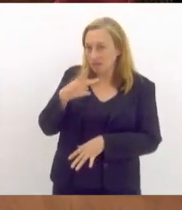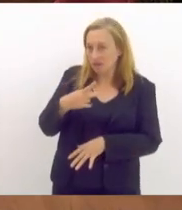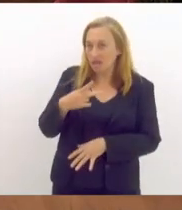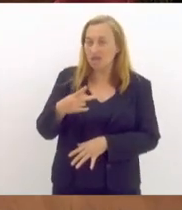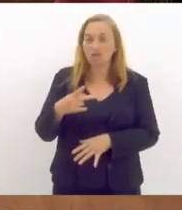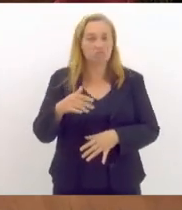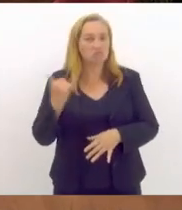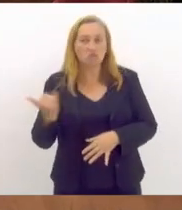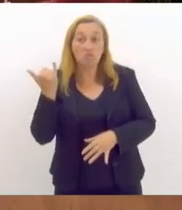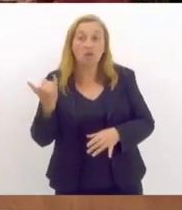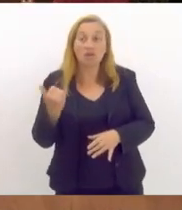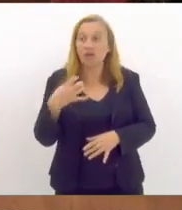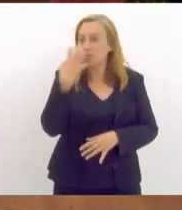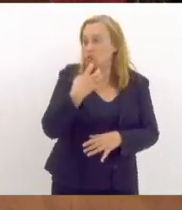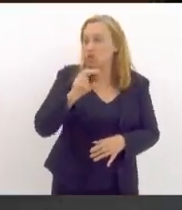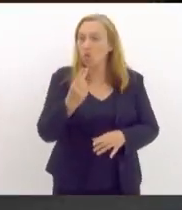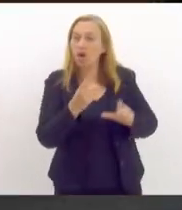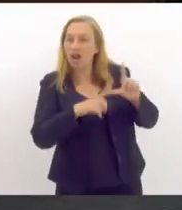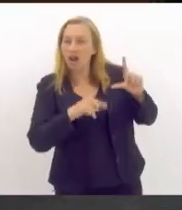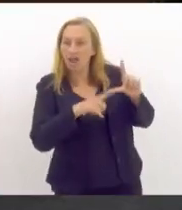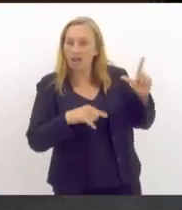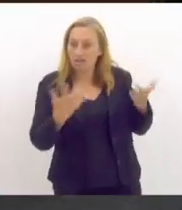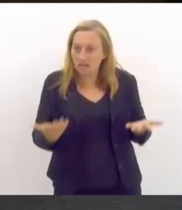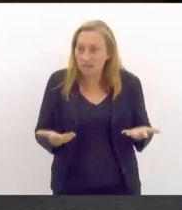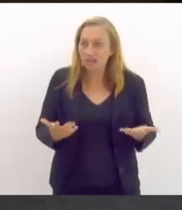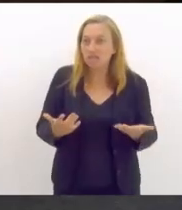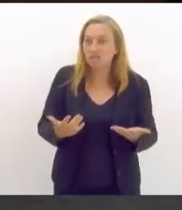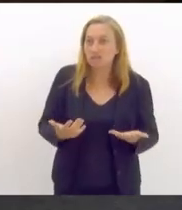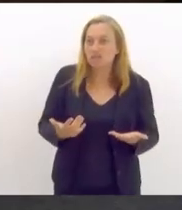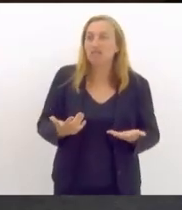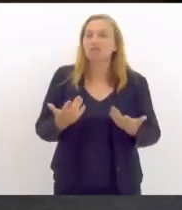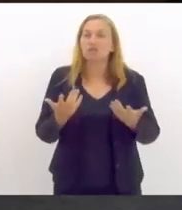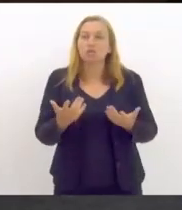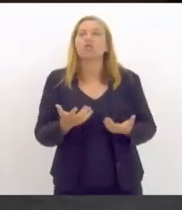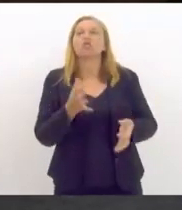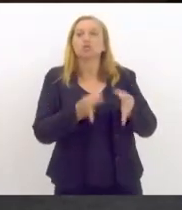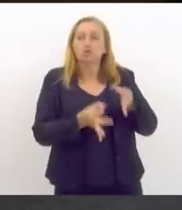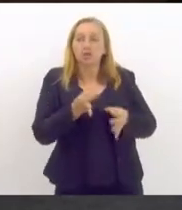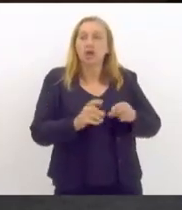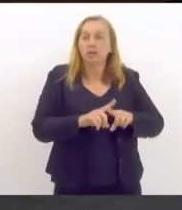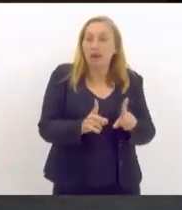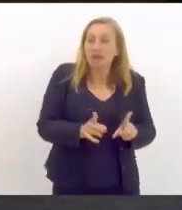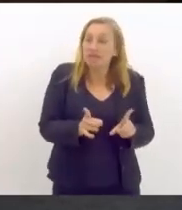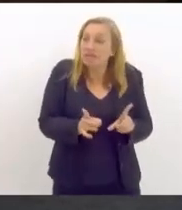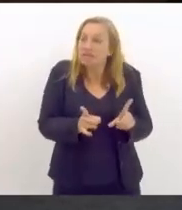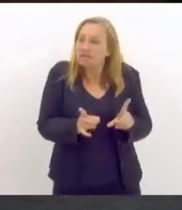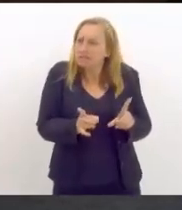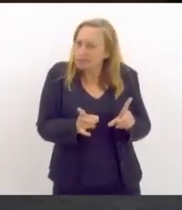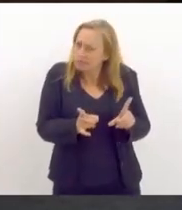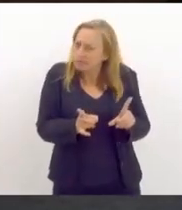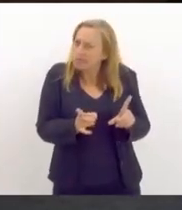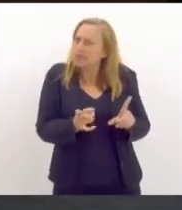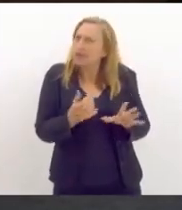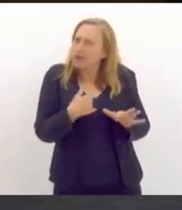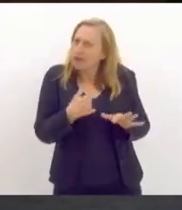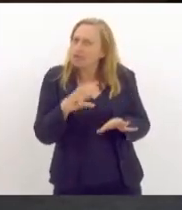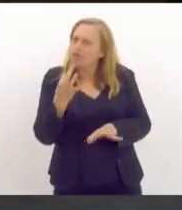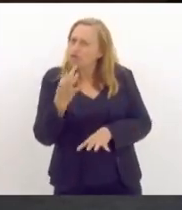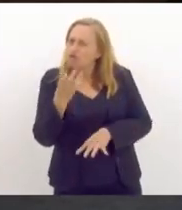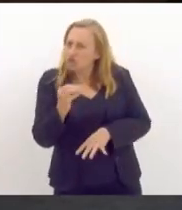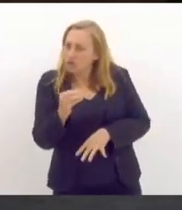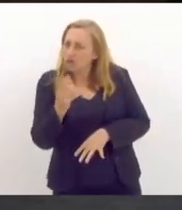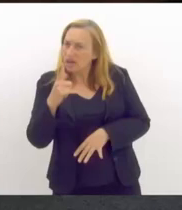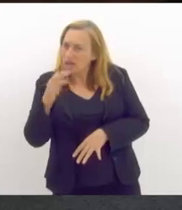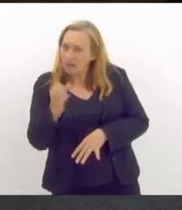música letra concordo com você acho que a gente não pode parafrasear uma música dela para julgar o tamanho da artista mas que eu Thiago Galaxy